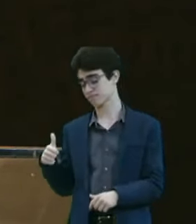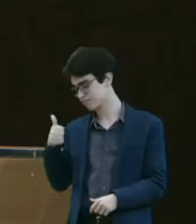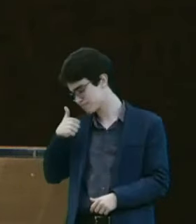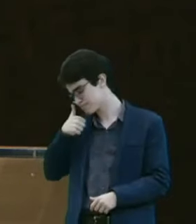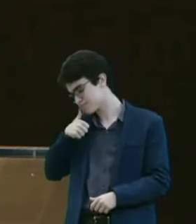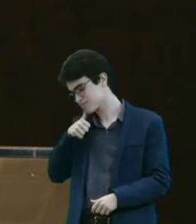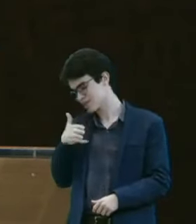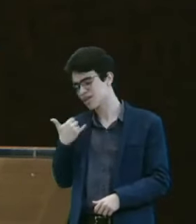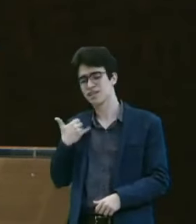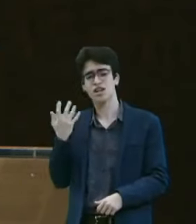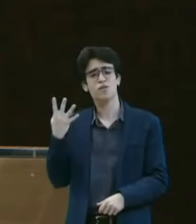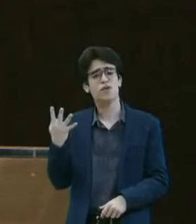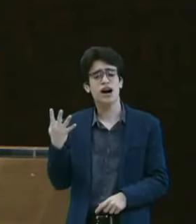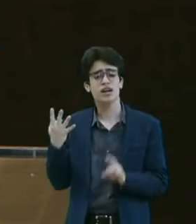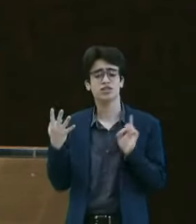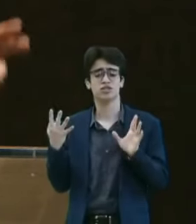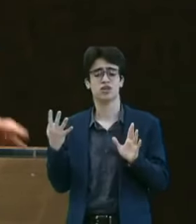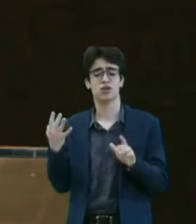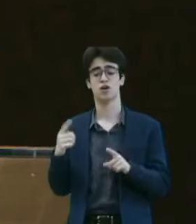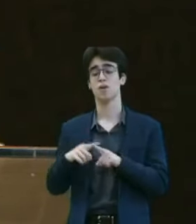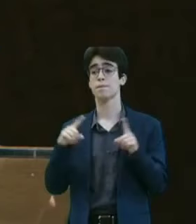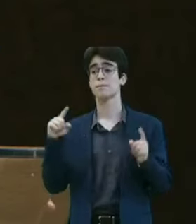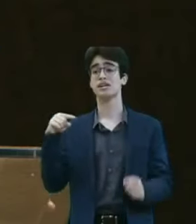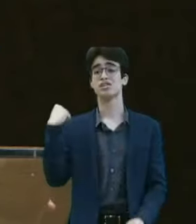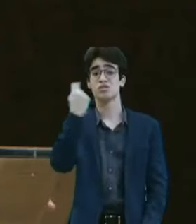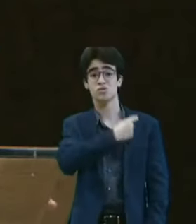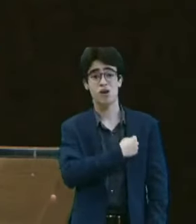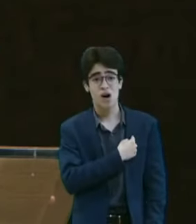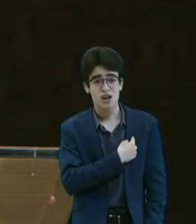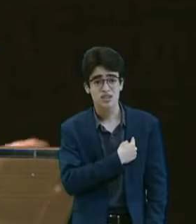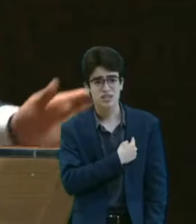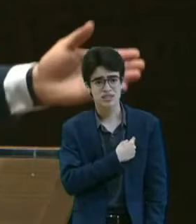4 anos. Mas eu e você